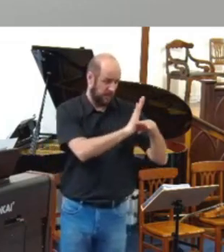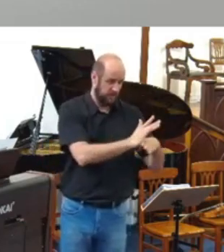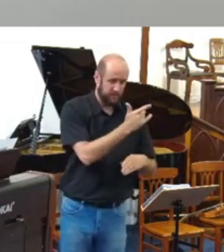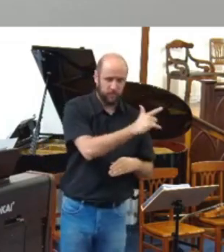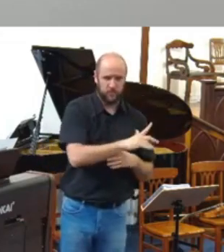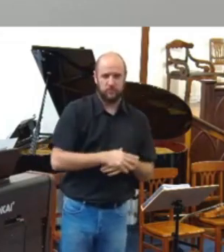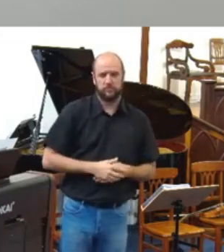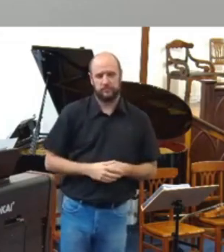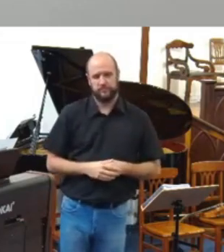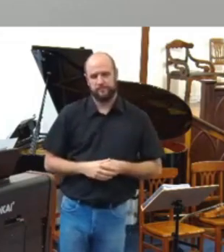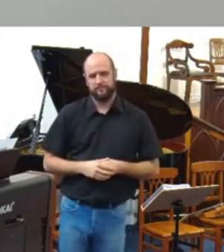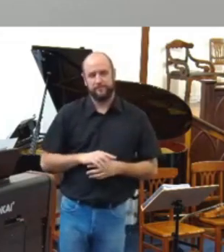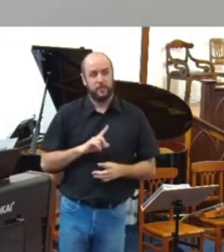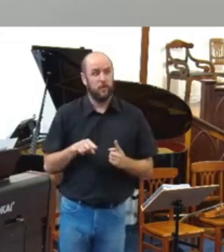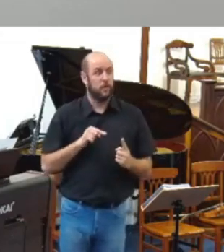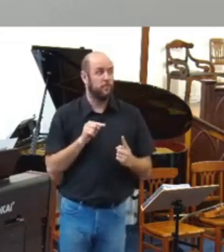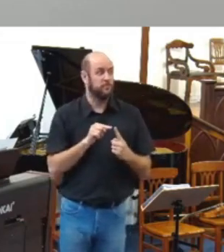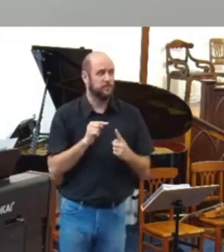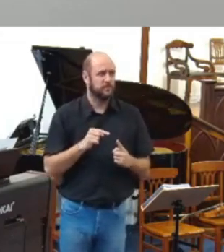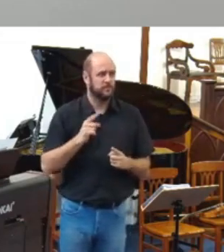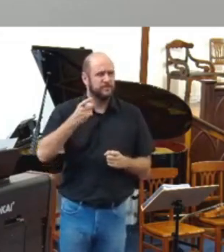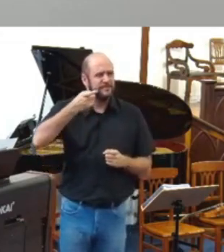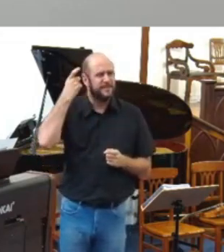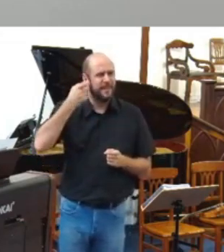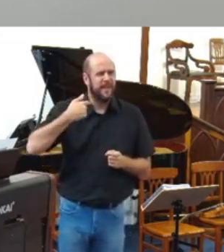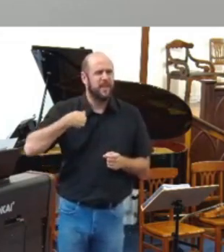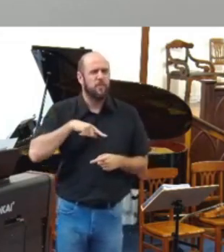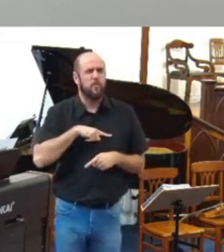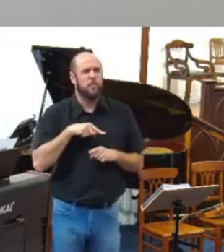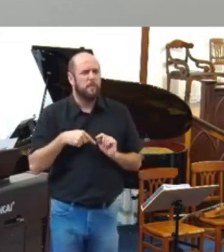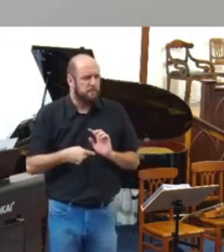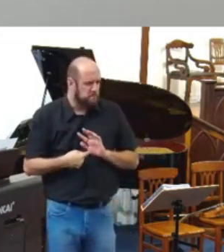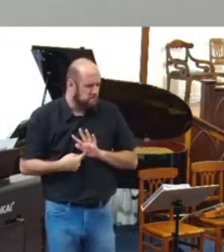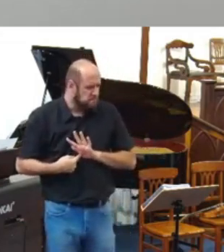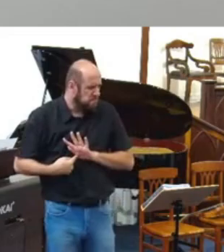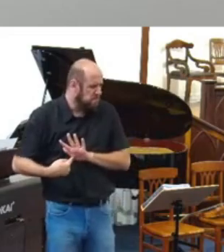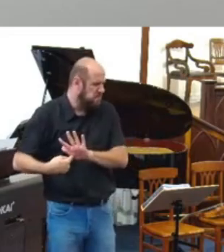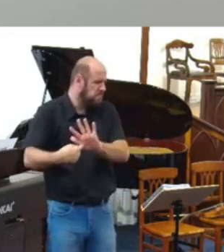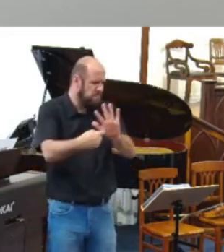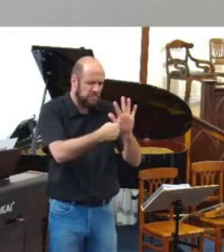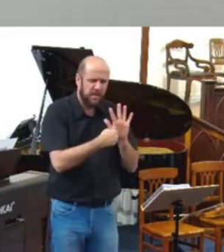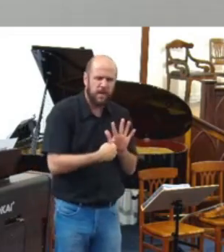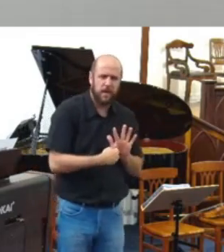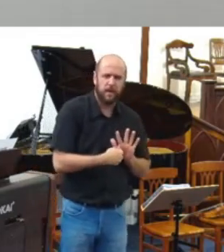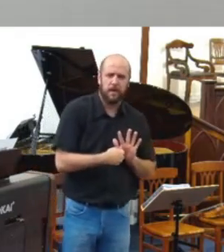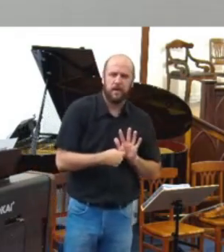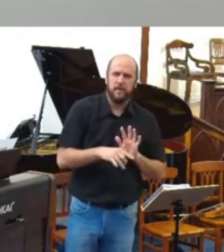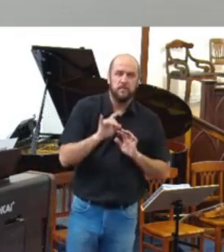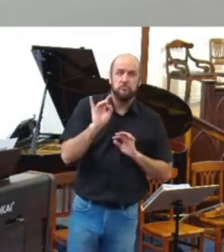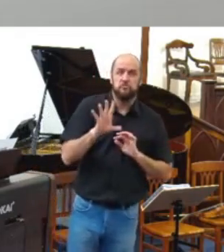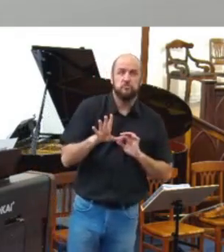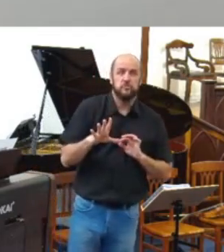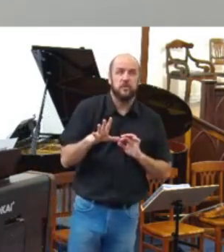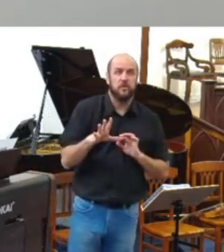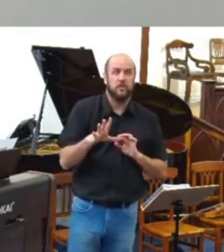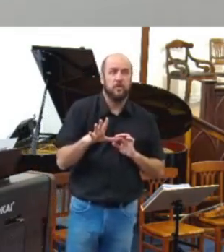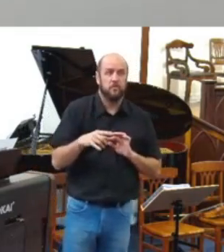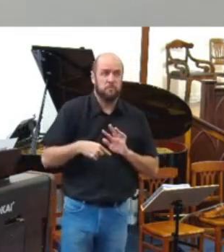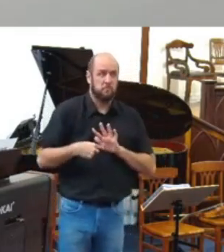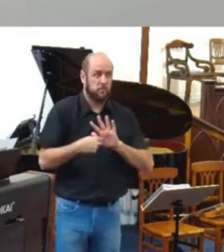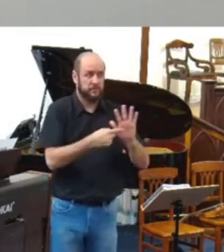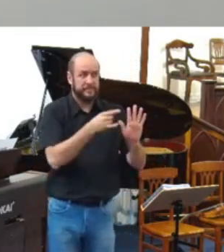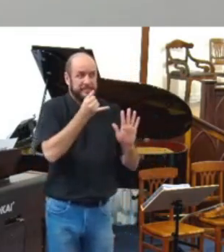Esse é o propósito. Será que eu vou conseguir transbordar? Eu só transbordo quando eu estou